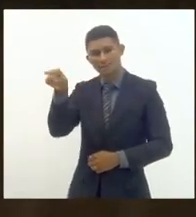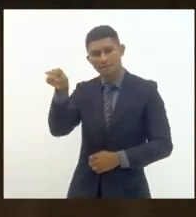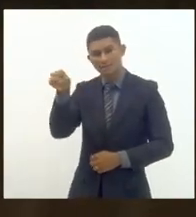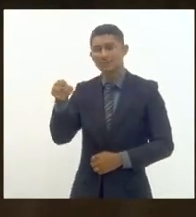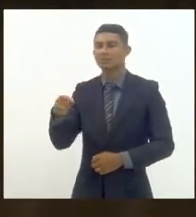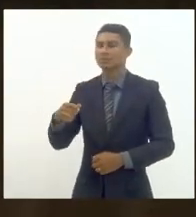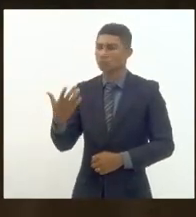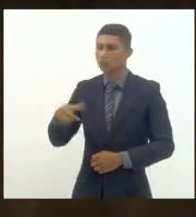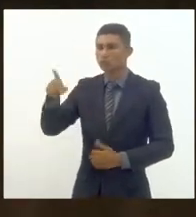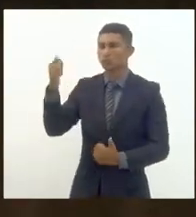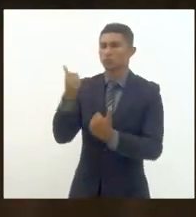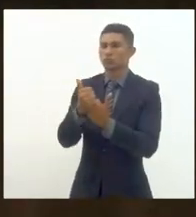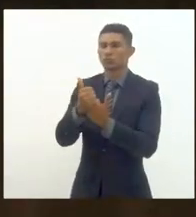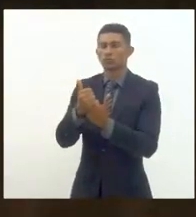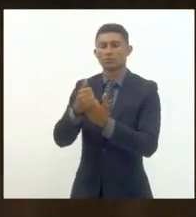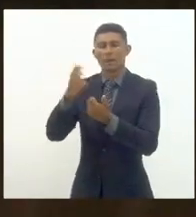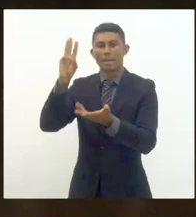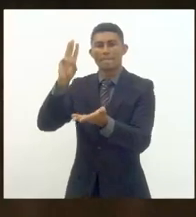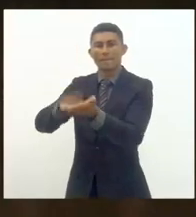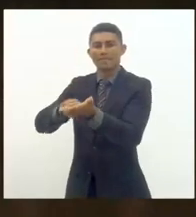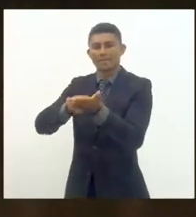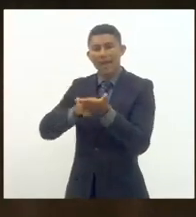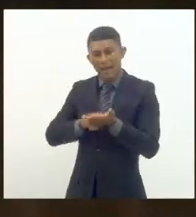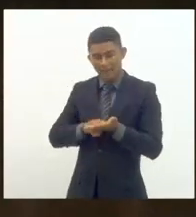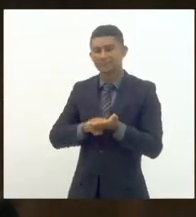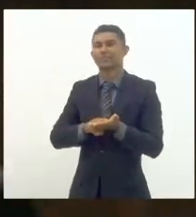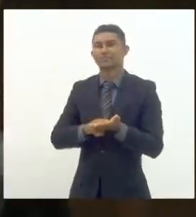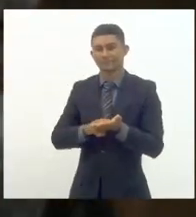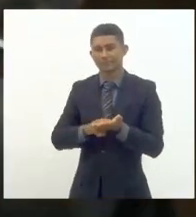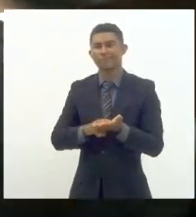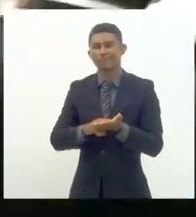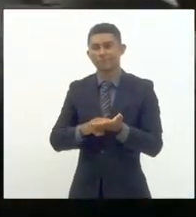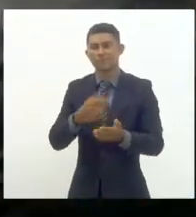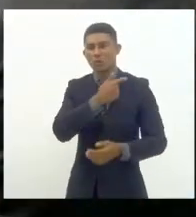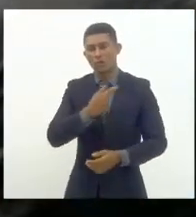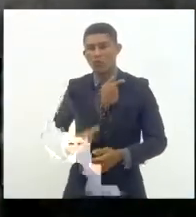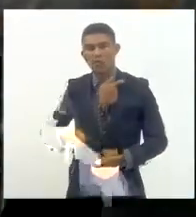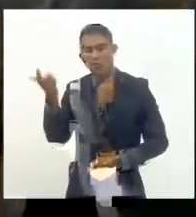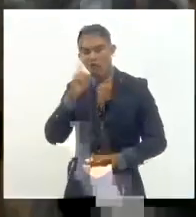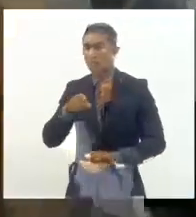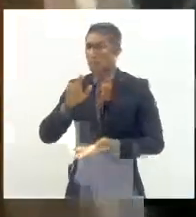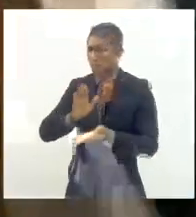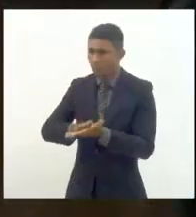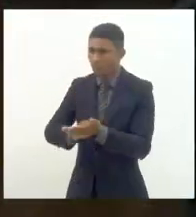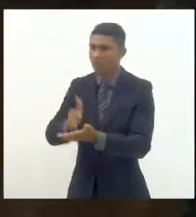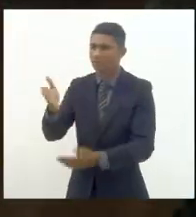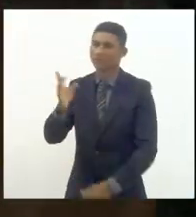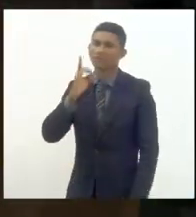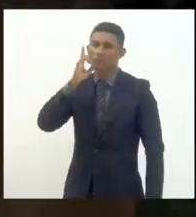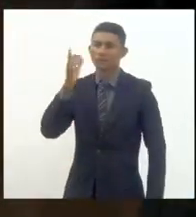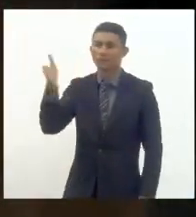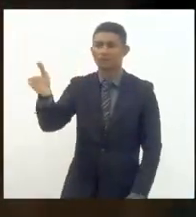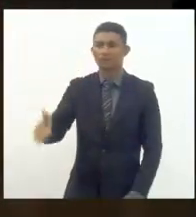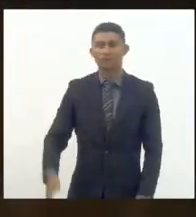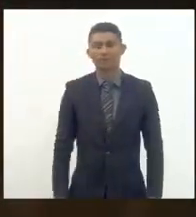talvez um dos responsáveis por essa mensagem ter vindo por parte do governo. Então, parabéns, deputado Charles Batista.